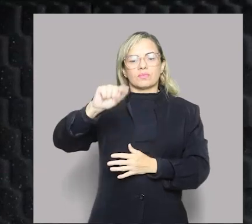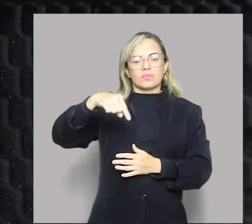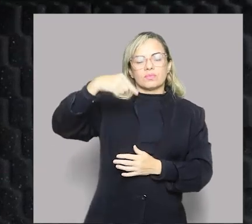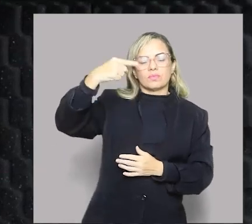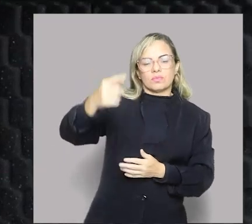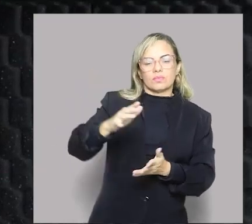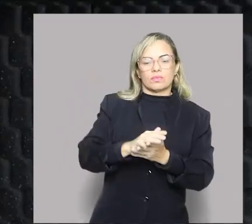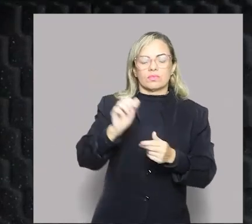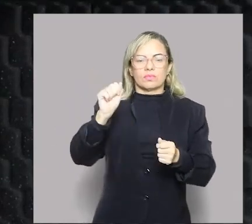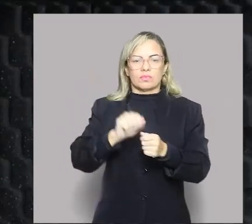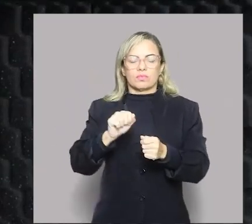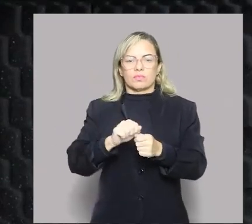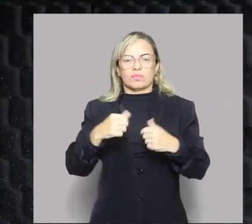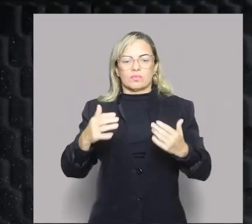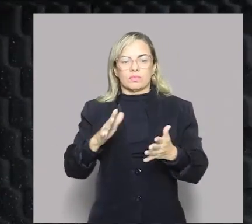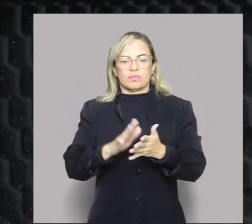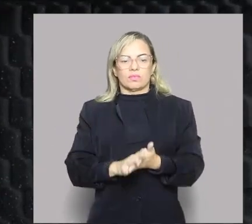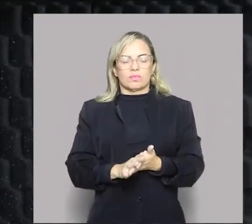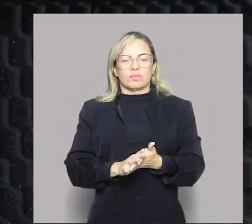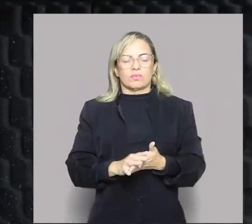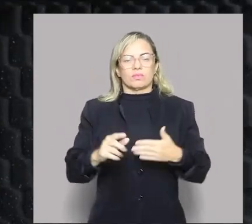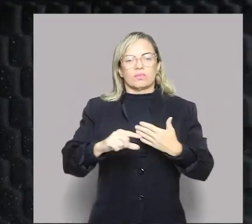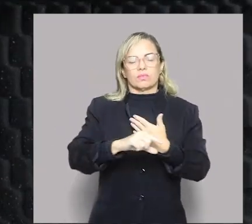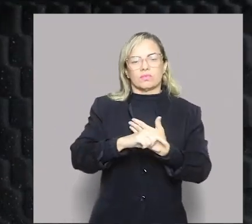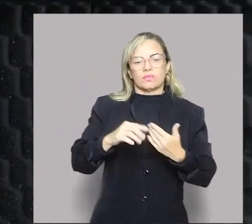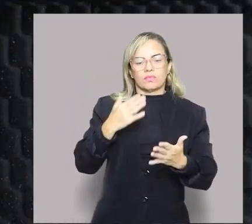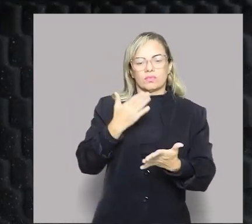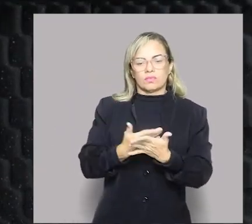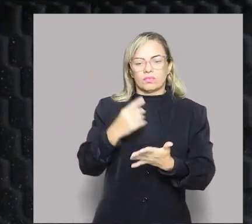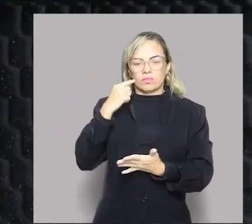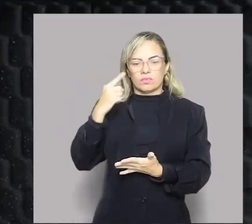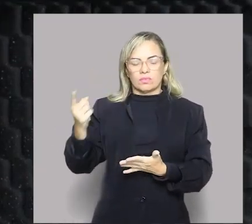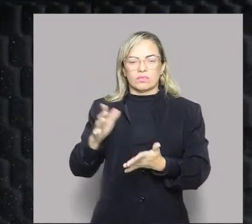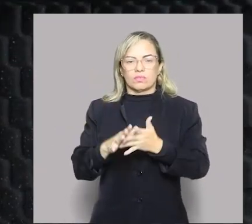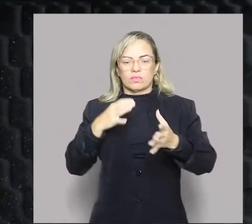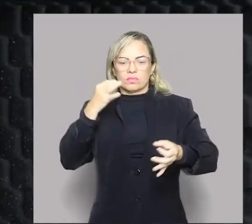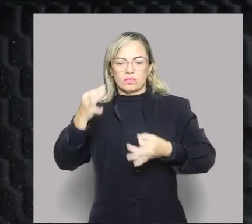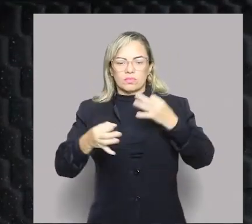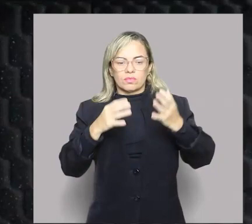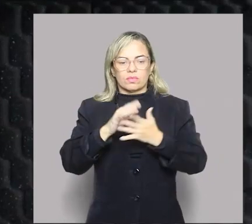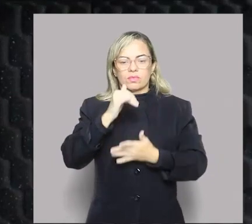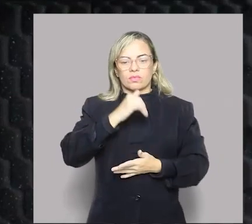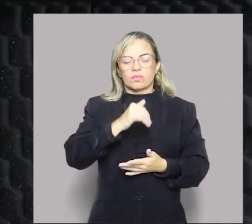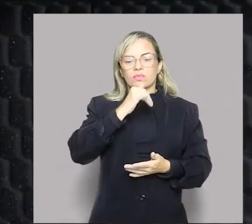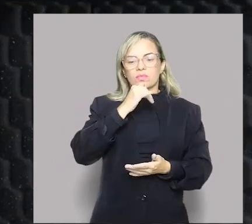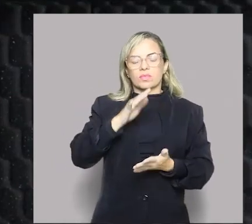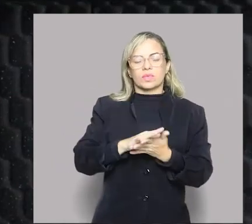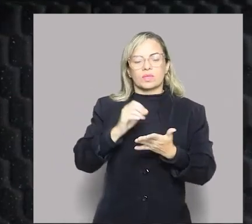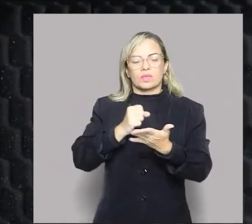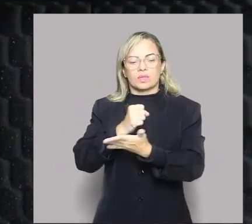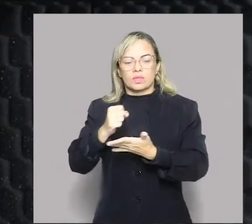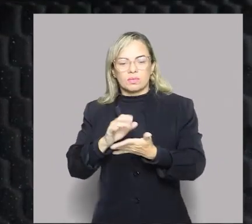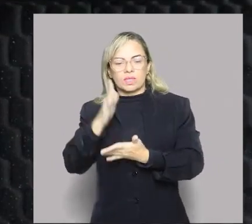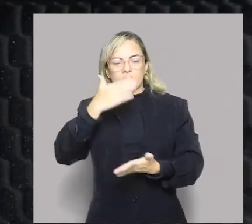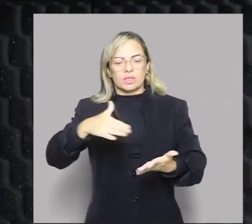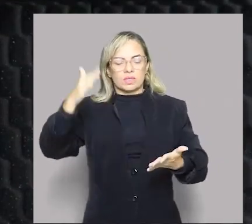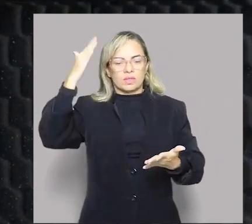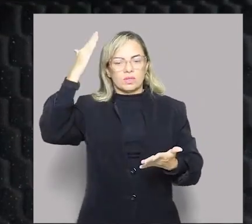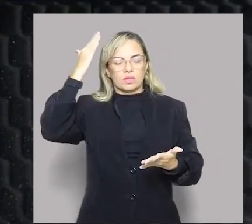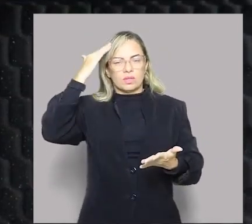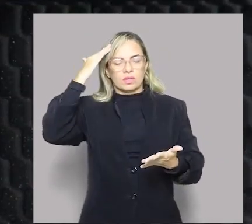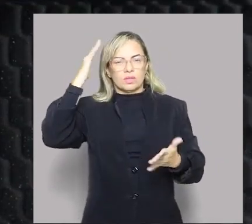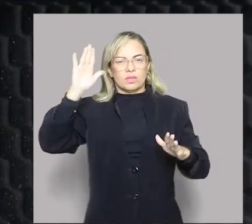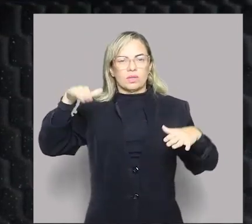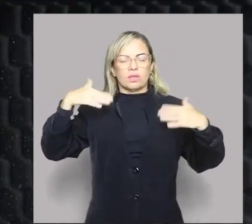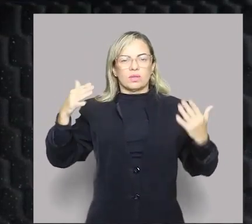o meu processo de legitimação, eu coloco um operador argumentativo, como por exemplo, com base nesse entendimento, olha